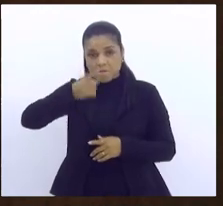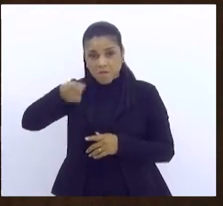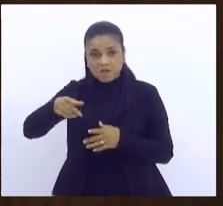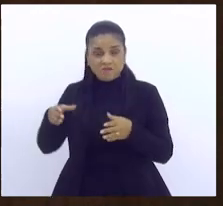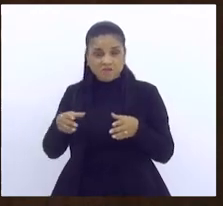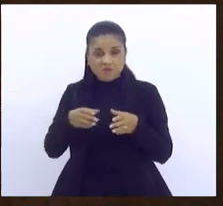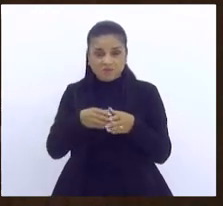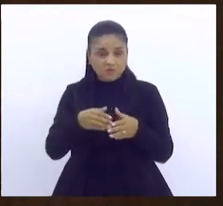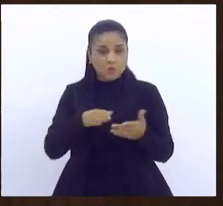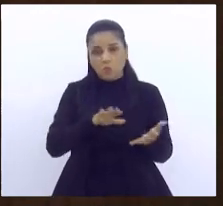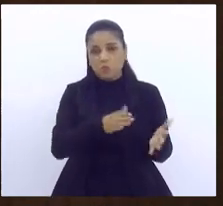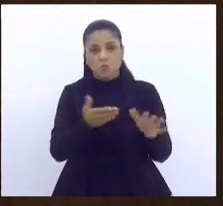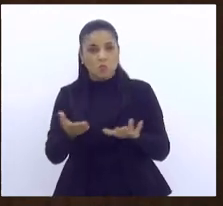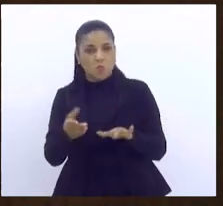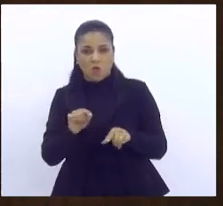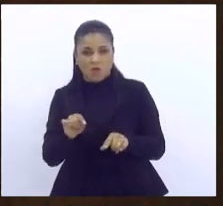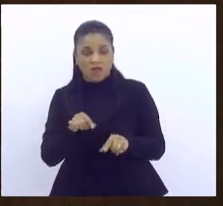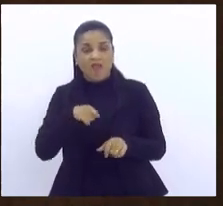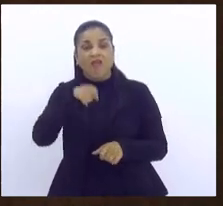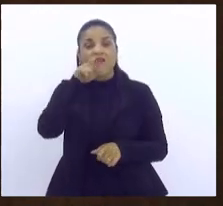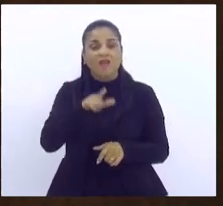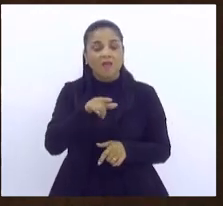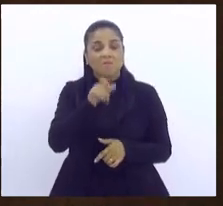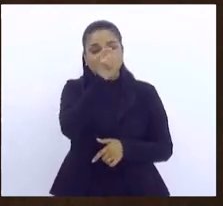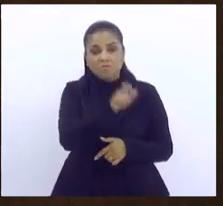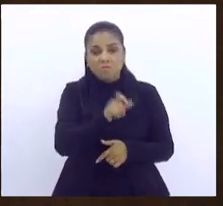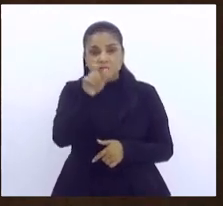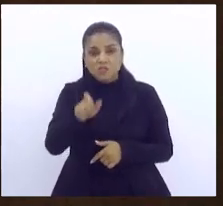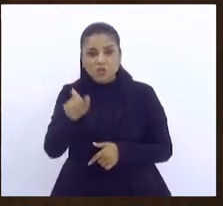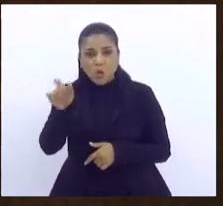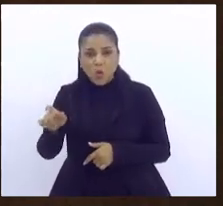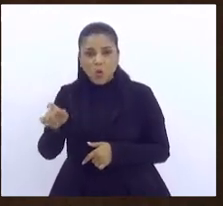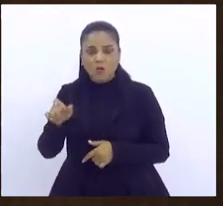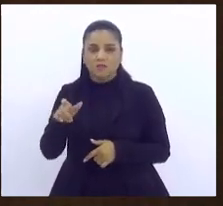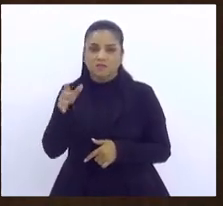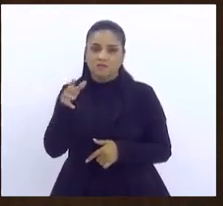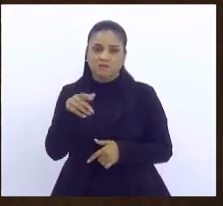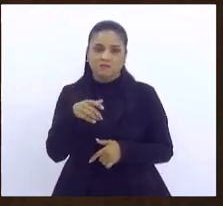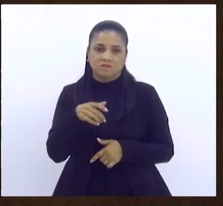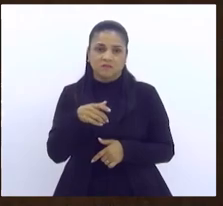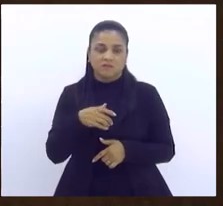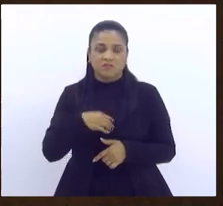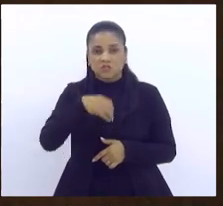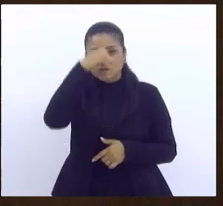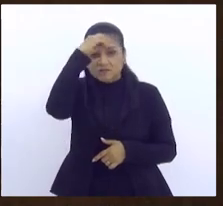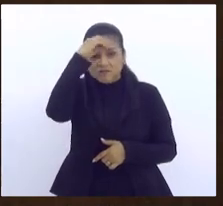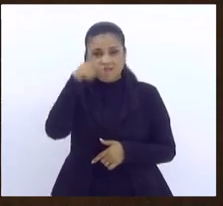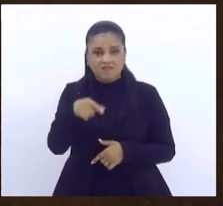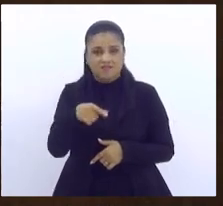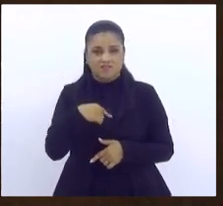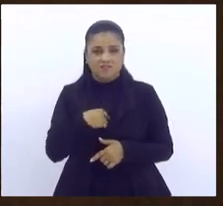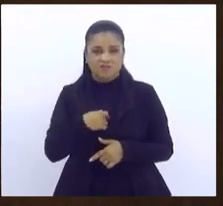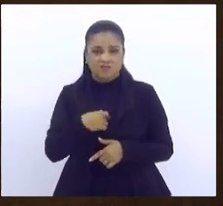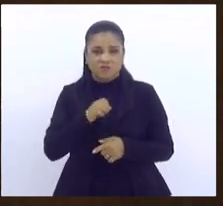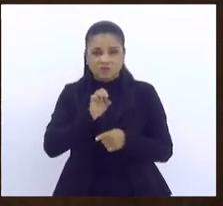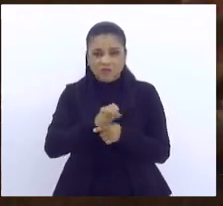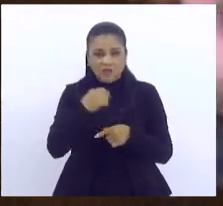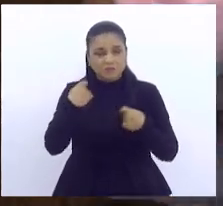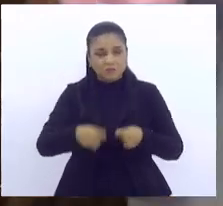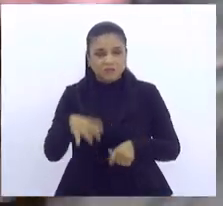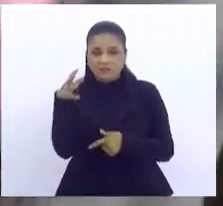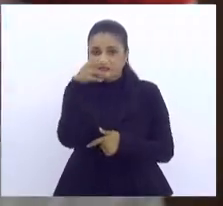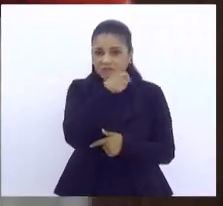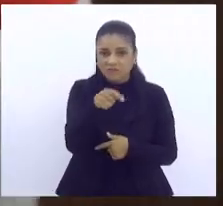está morrendo. O que morre é sangue de pessoas que o Estado poderia estar salvando. As pessoas, algumas delas cometeram crimes,